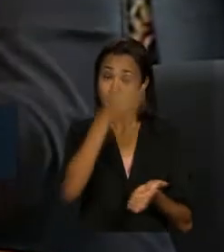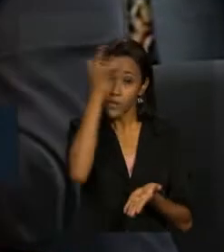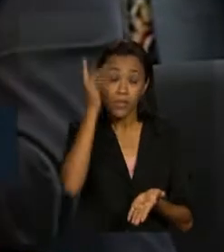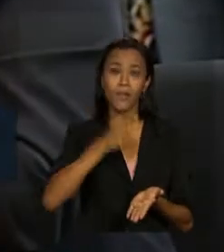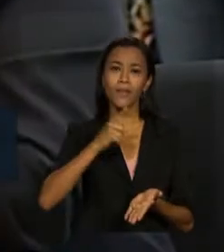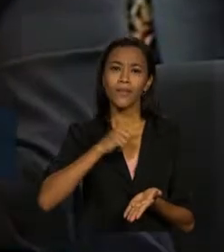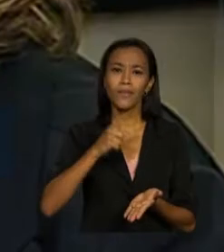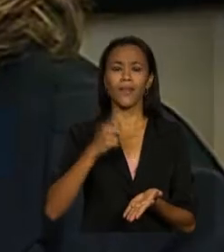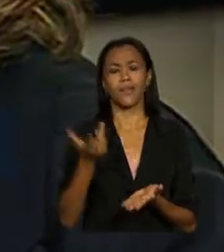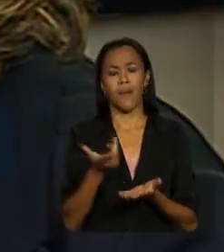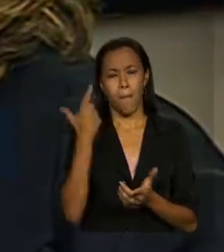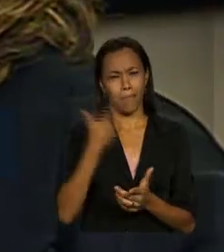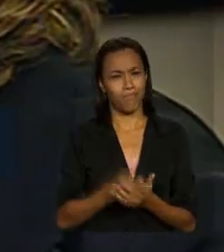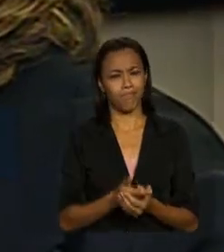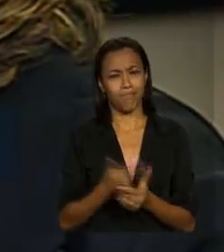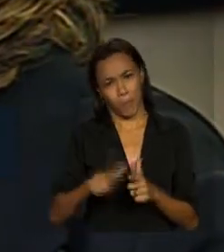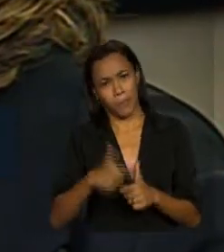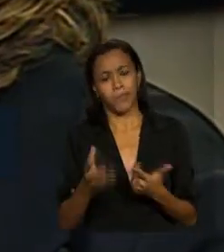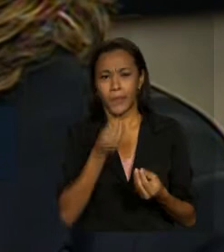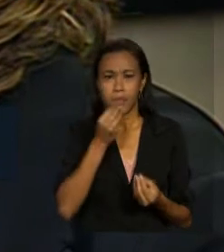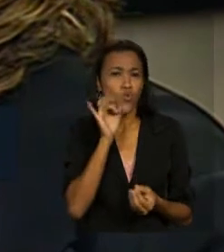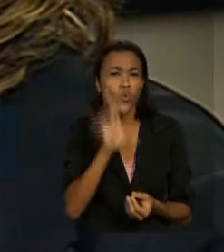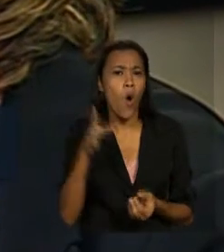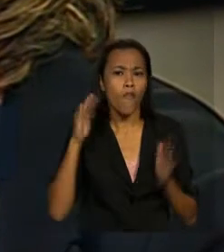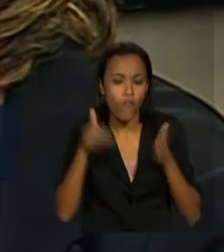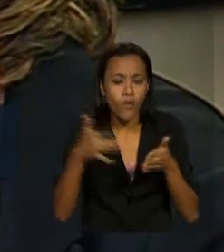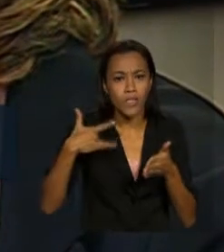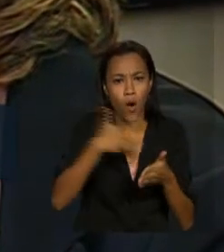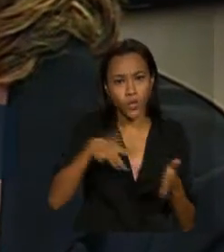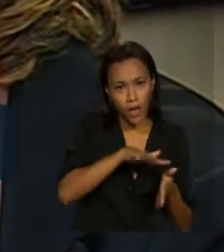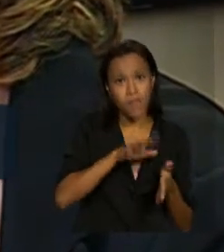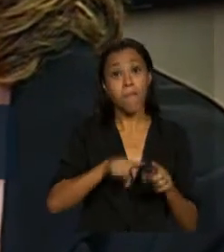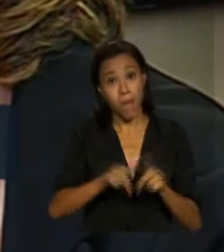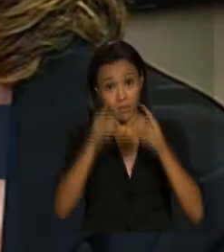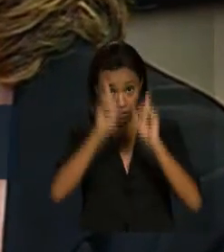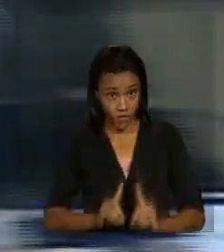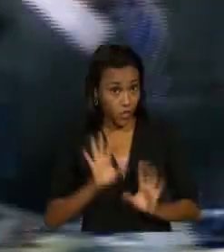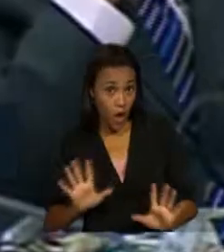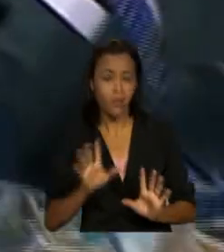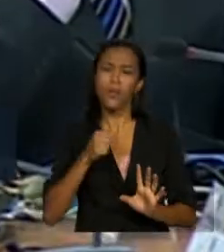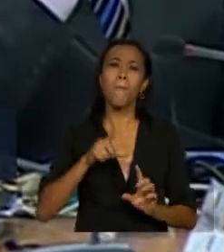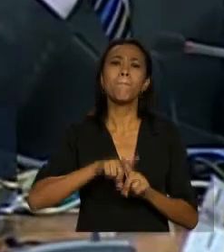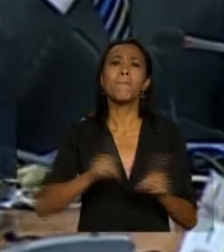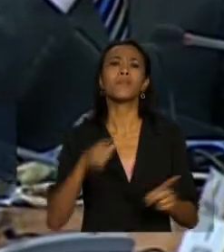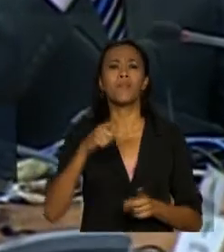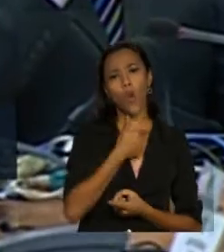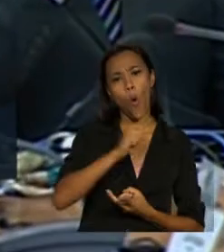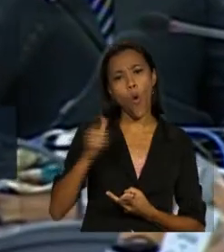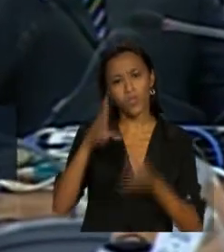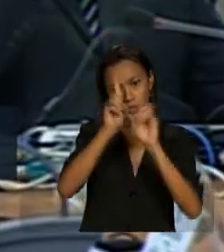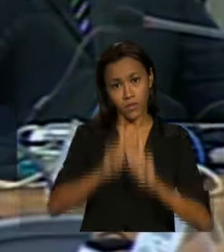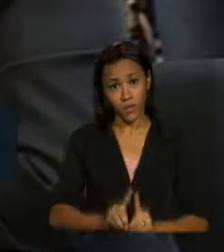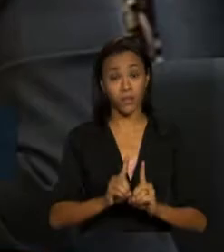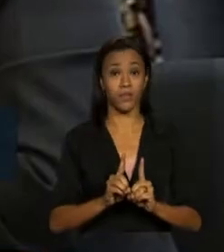que têm agravos, não em relação só à saúde, mas em relação à deficiência, mas que têm outros agravos,